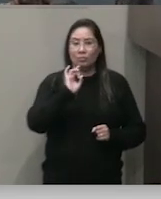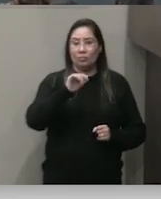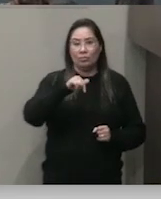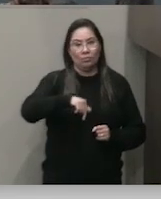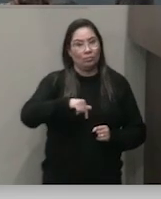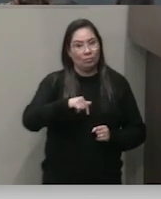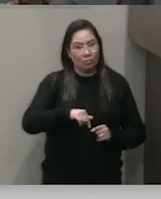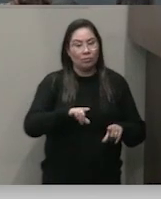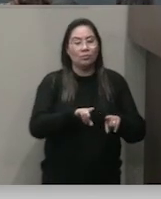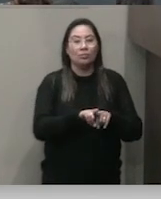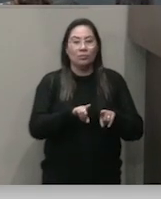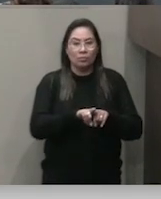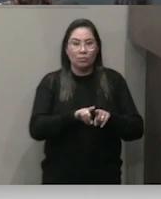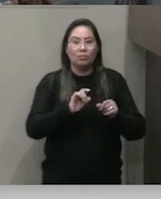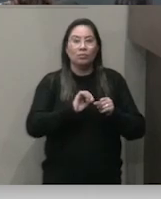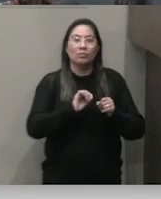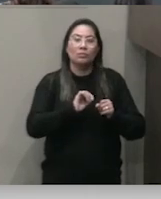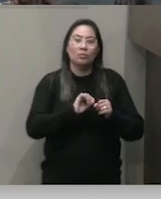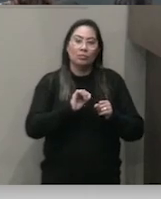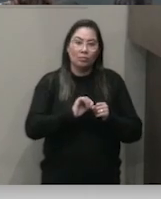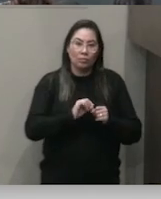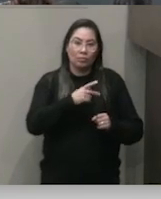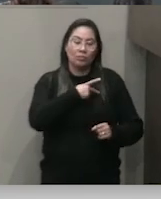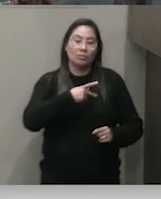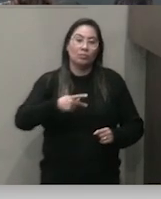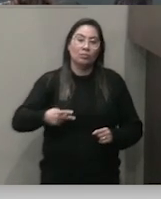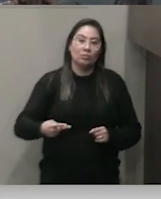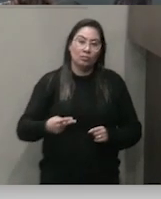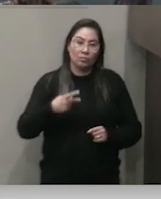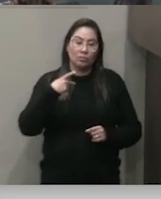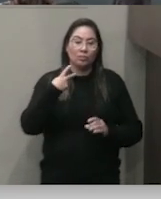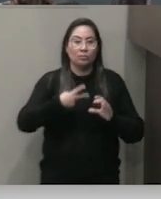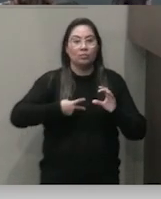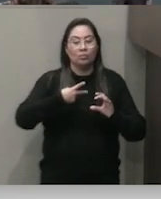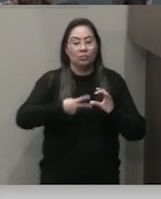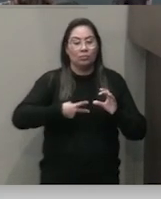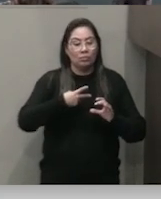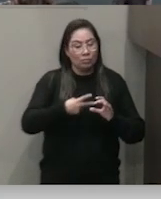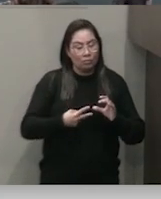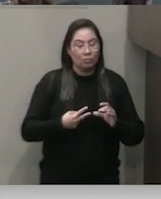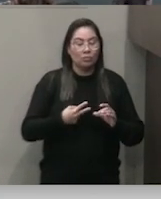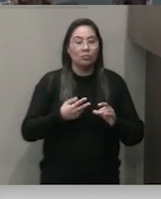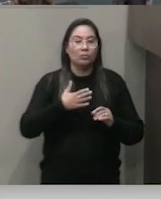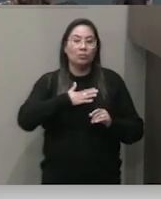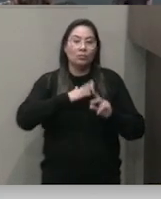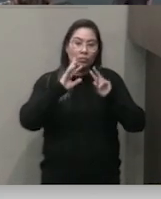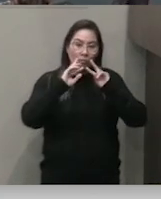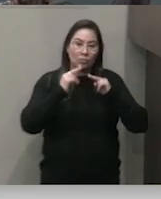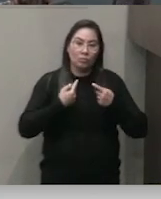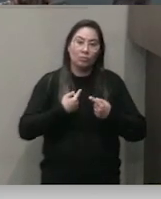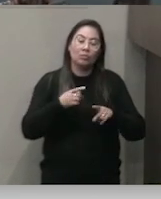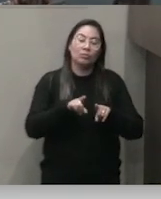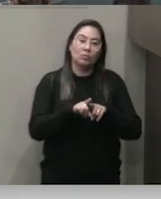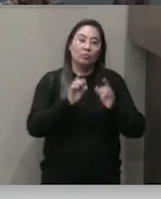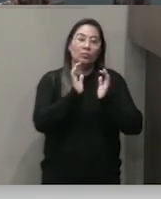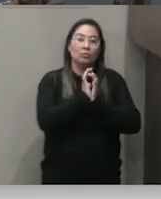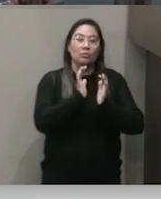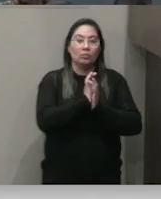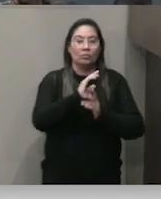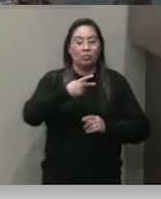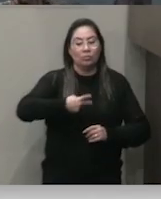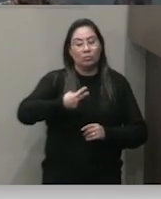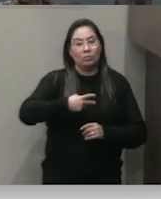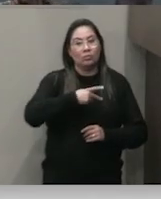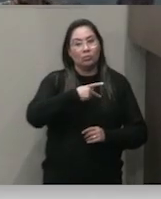Grande Expediente, mas como vem fazendo como presidente dessa Câmara. Então, fica aqui o reconhecimento também desse colega como